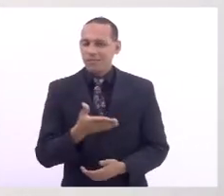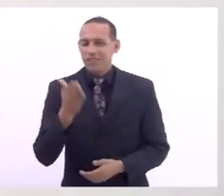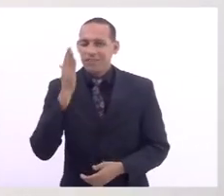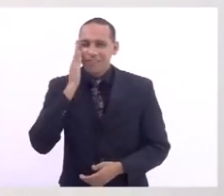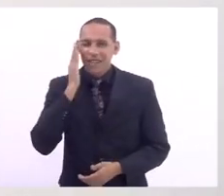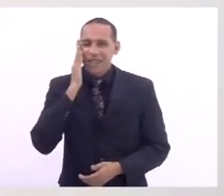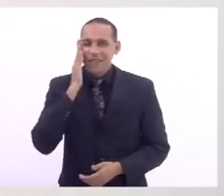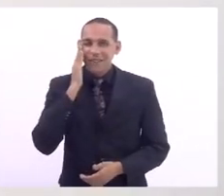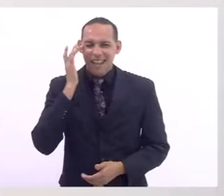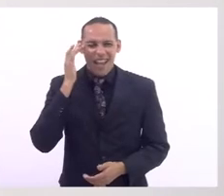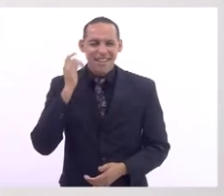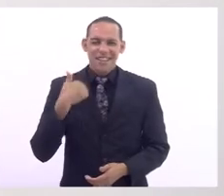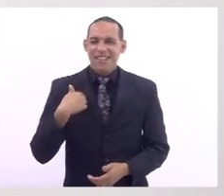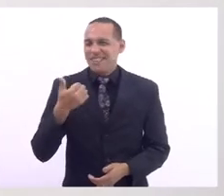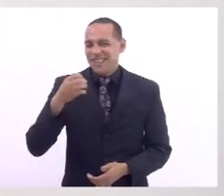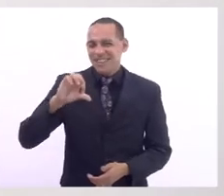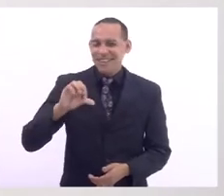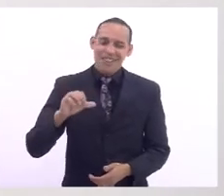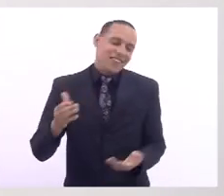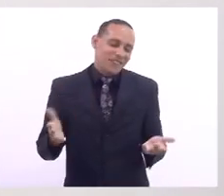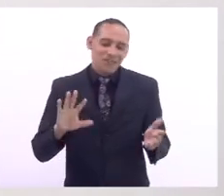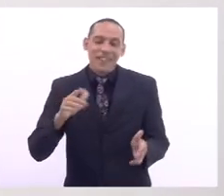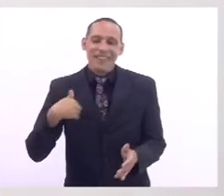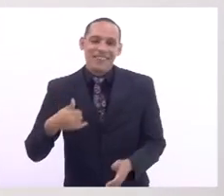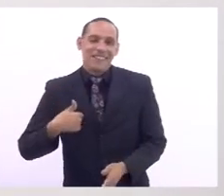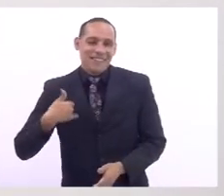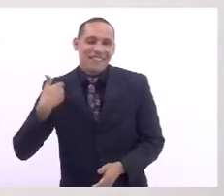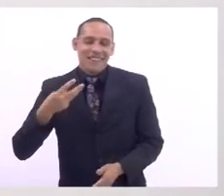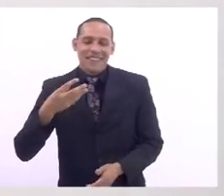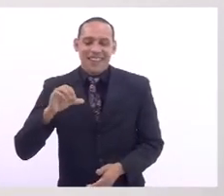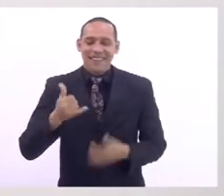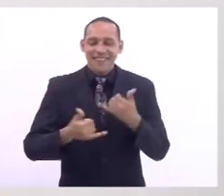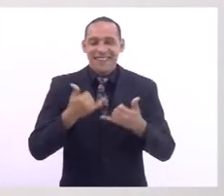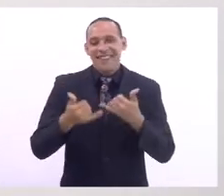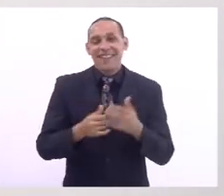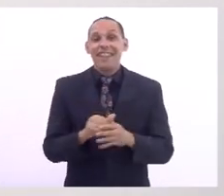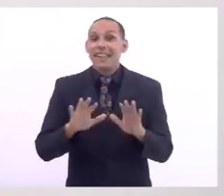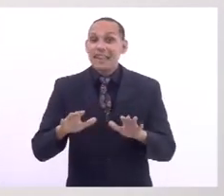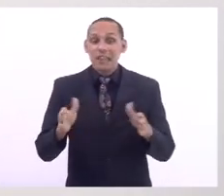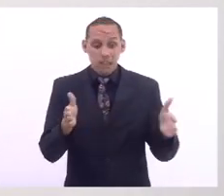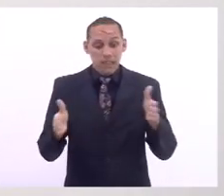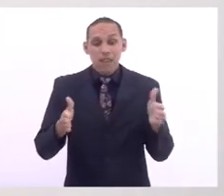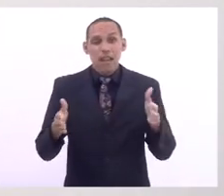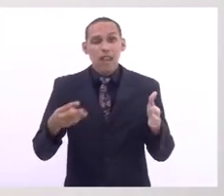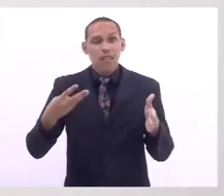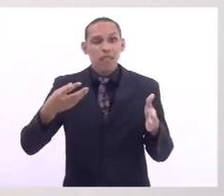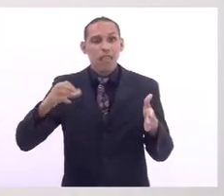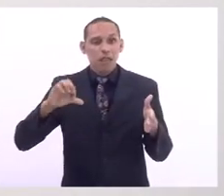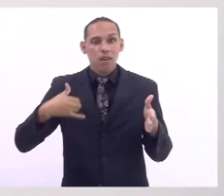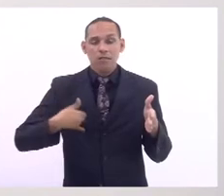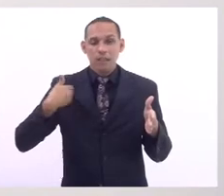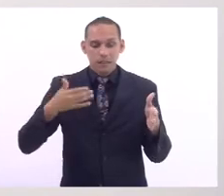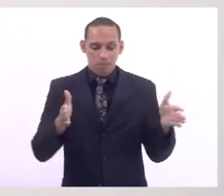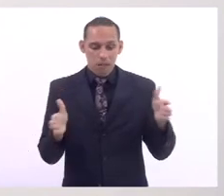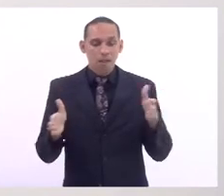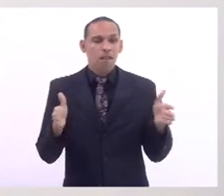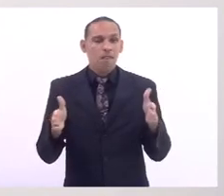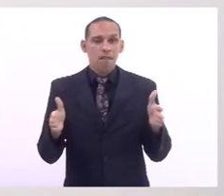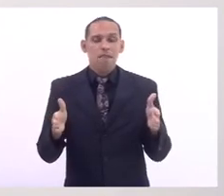vocês sabem vocês achavam que eu tinha 19 mas eu tenho 39 anos e nesses 39 anos